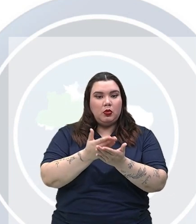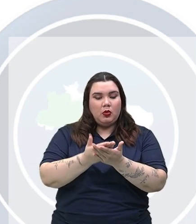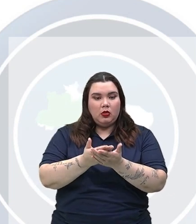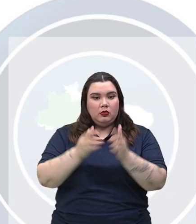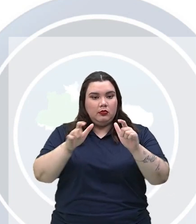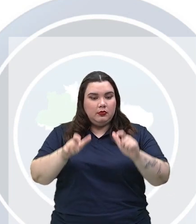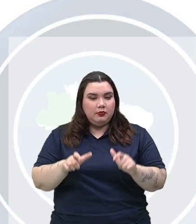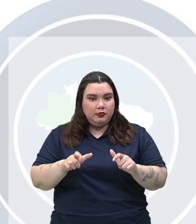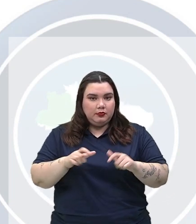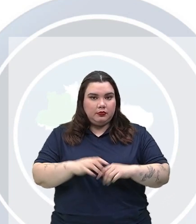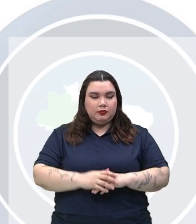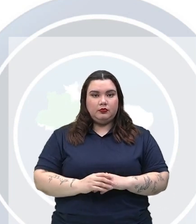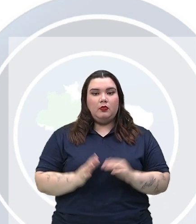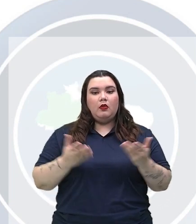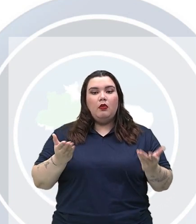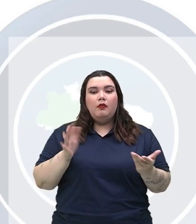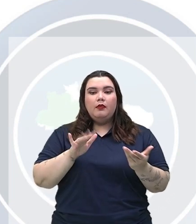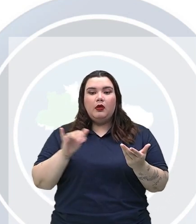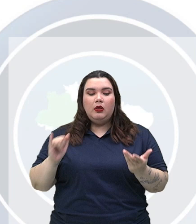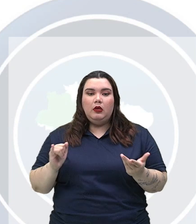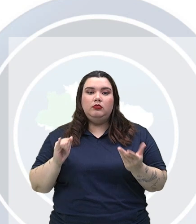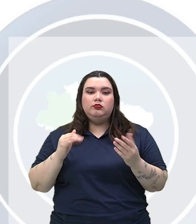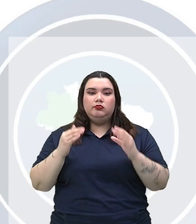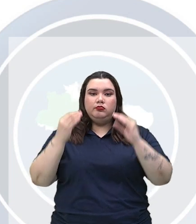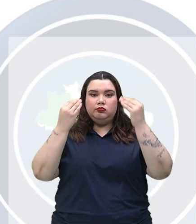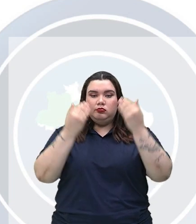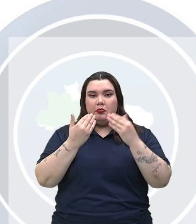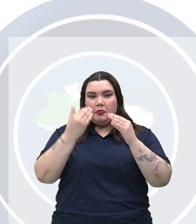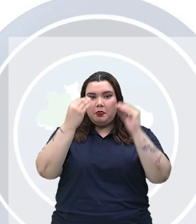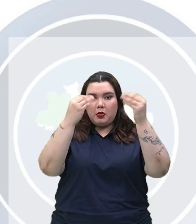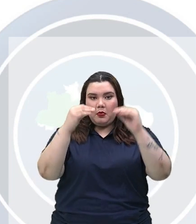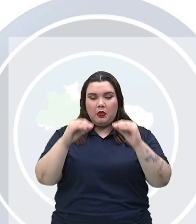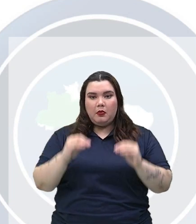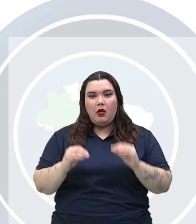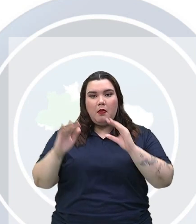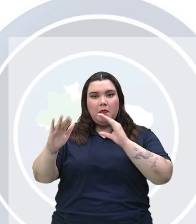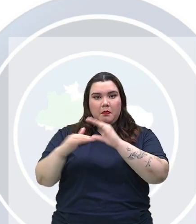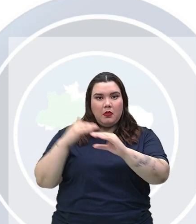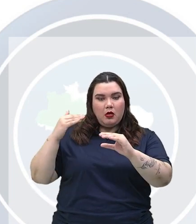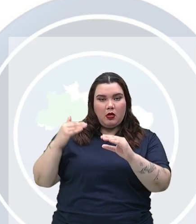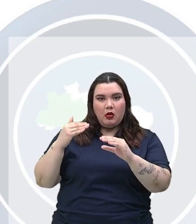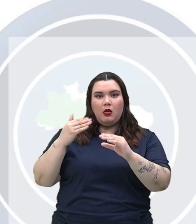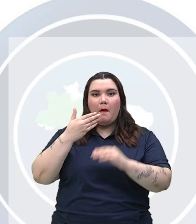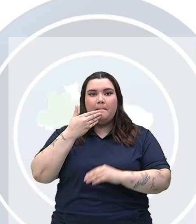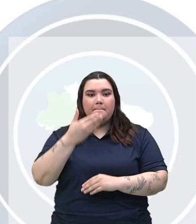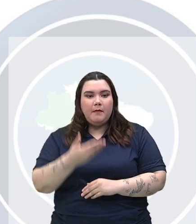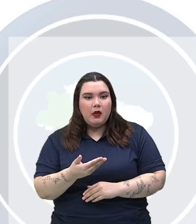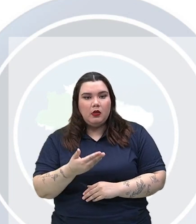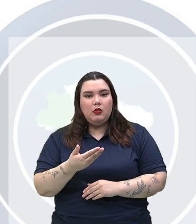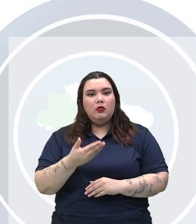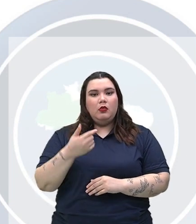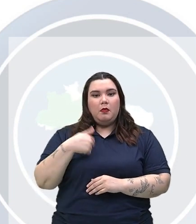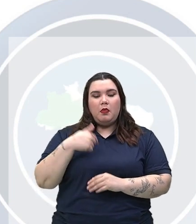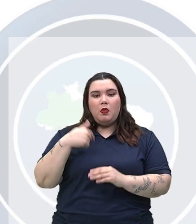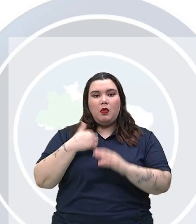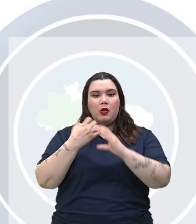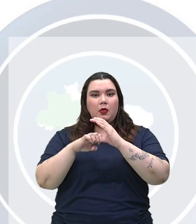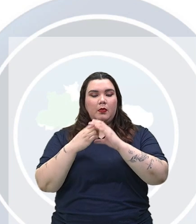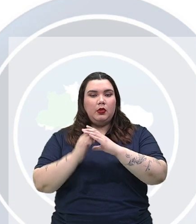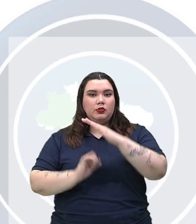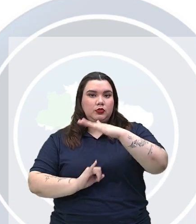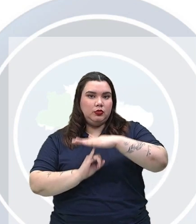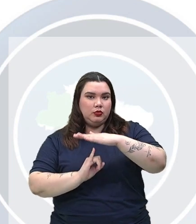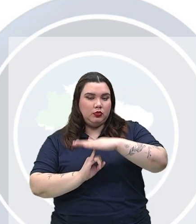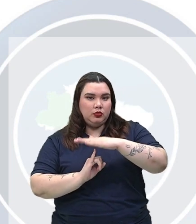E aí você vai estar enviando lá e solicitando, né, solicitar o meu e-mail